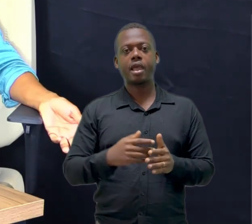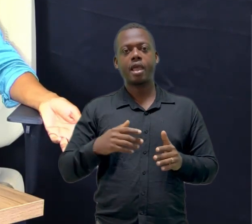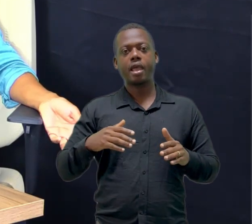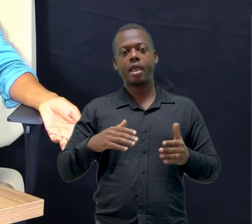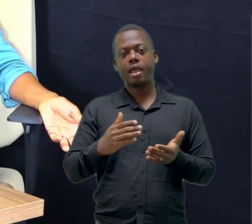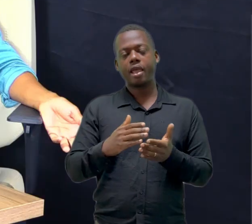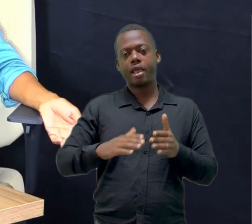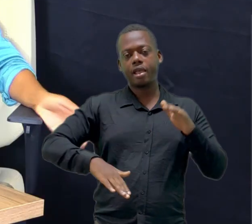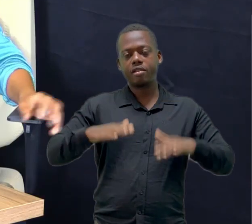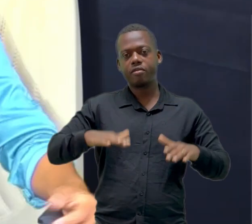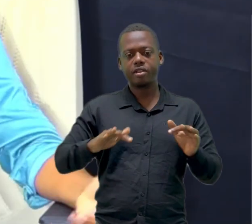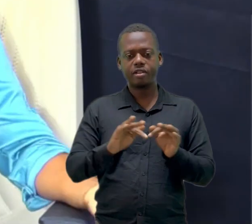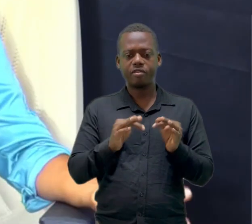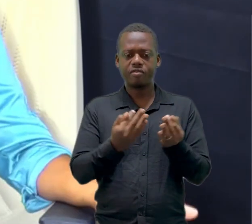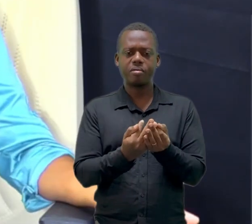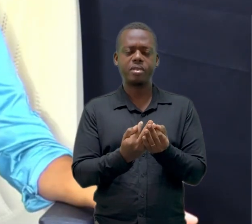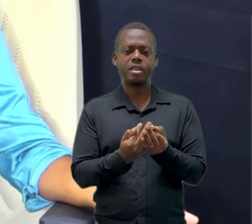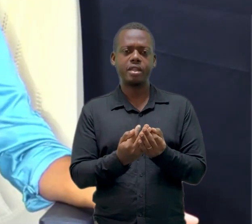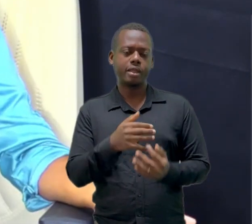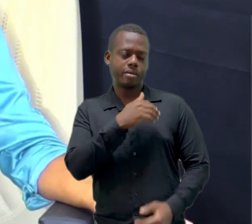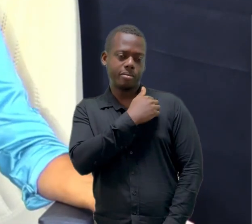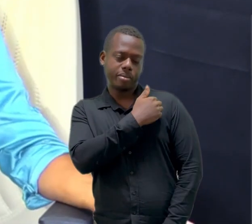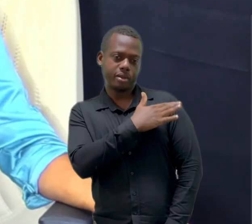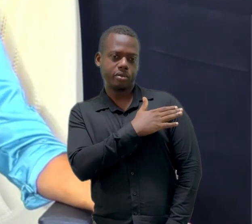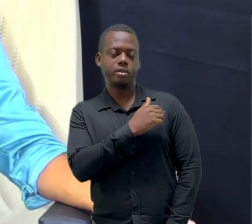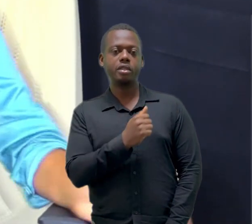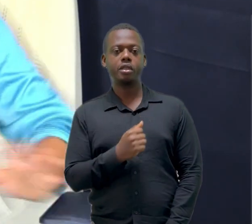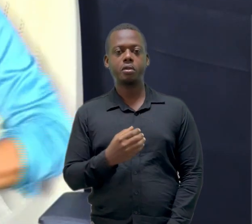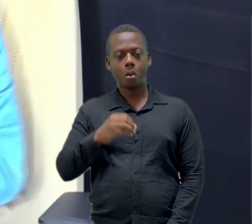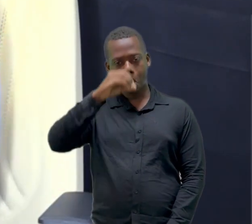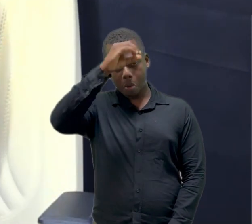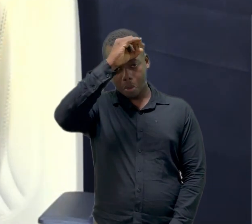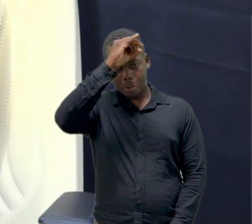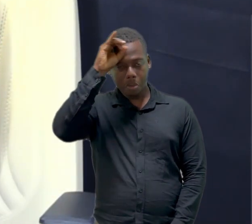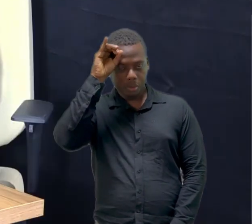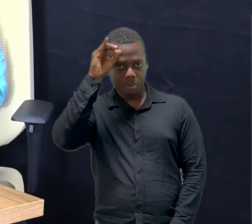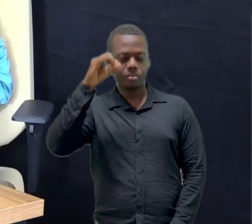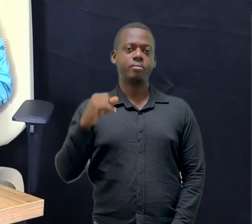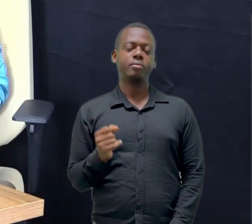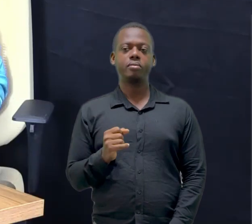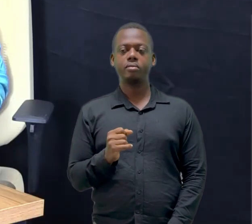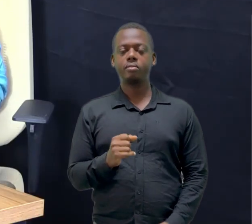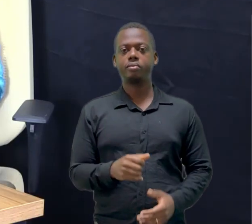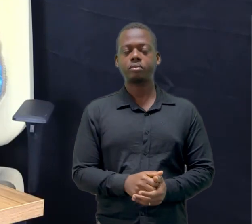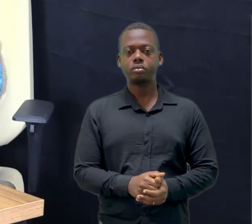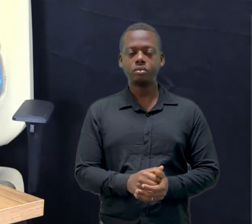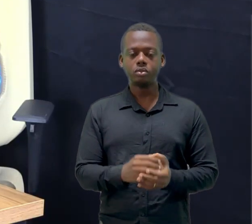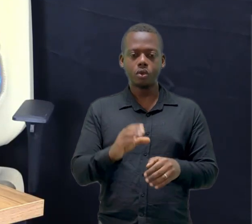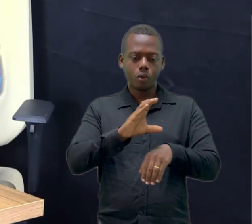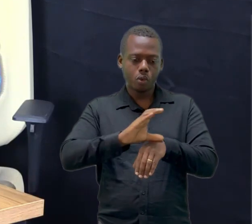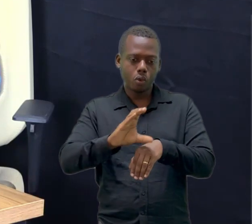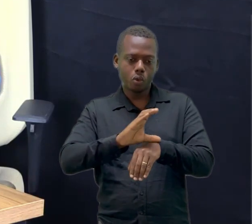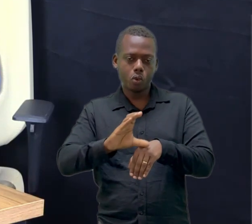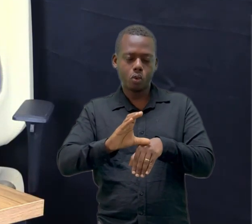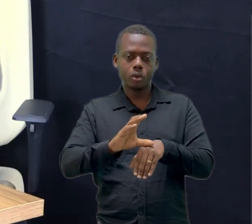desconhece também a questão da língua de sinais ou tem preconceito, que existe isso. Tem família que não quer que aprenda Libras, não. Quando eu fiz o meu curso, a professora falou